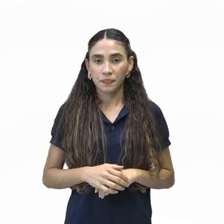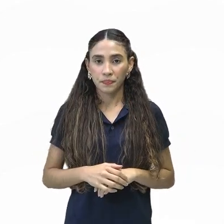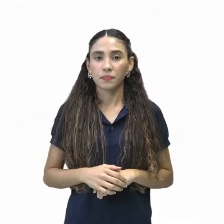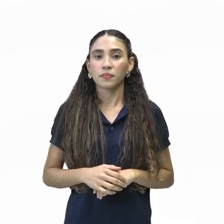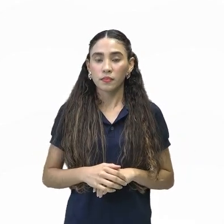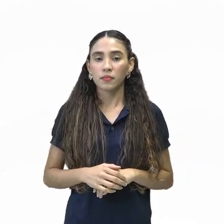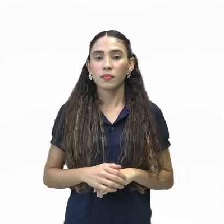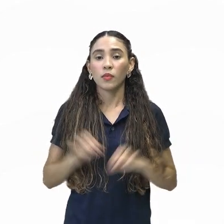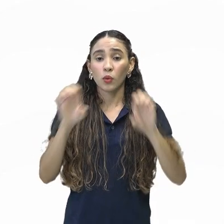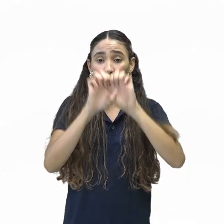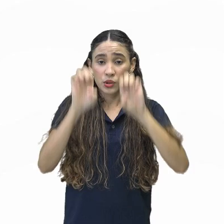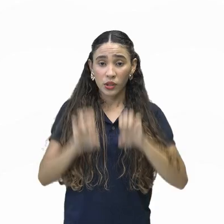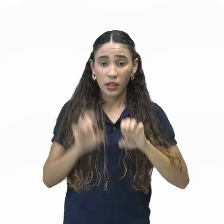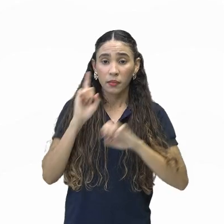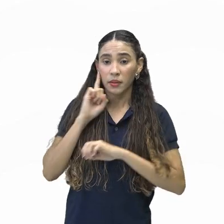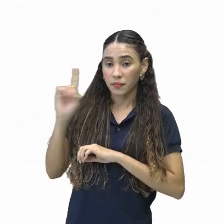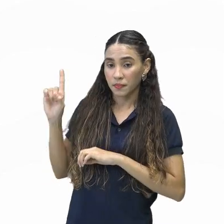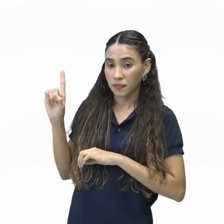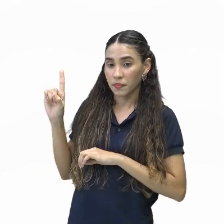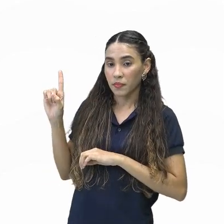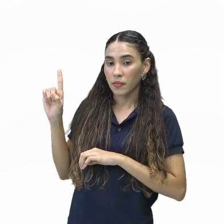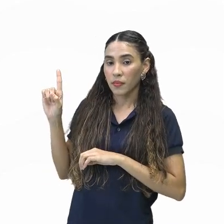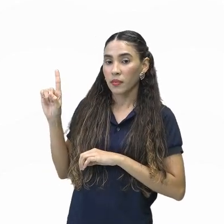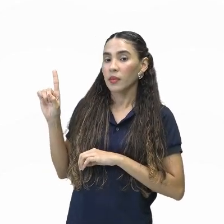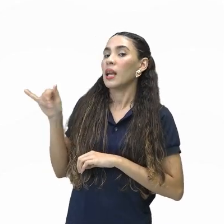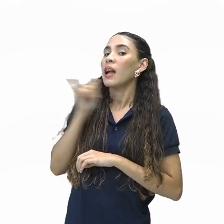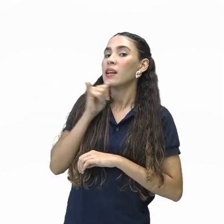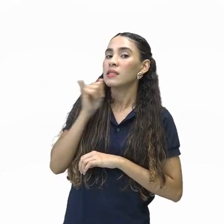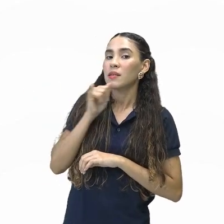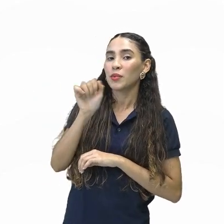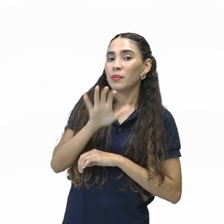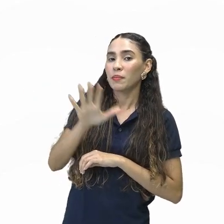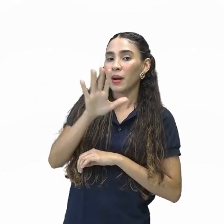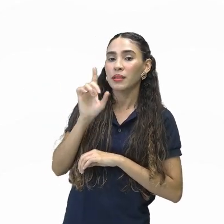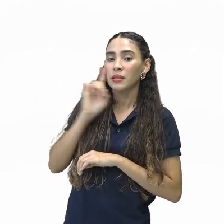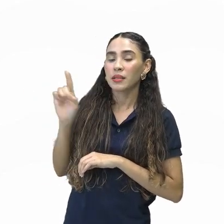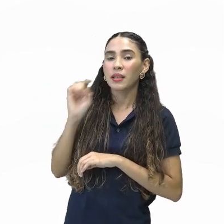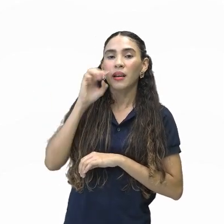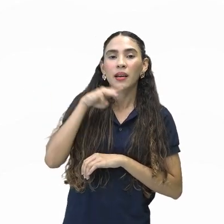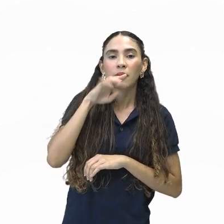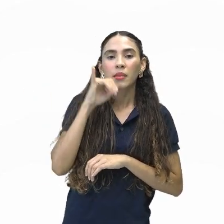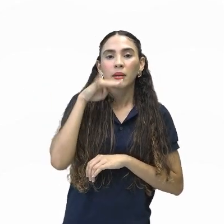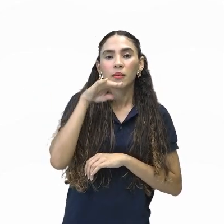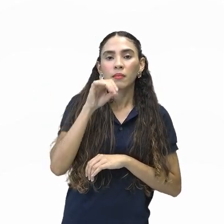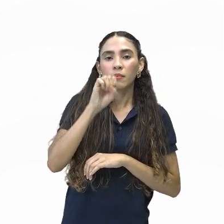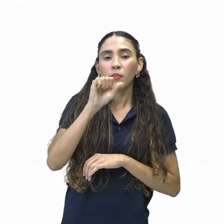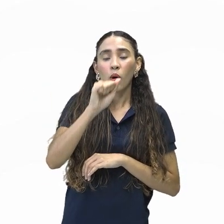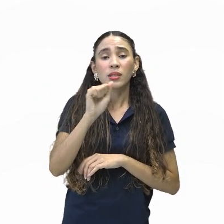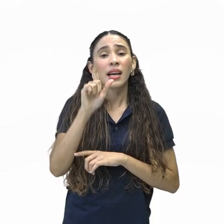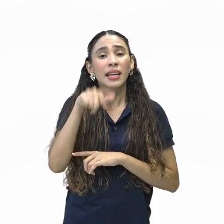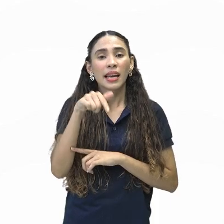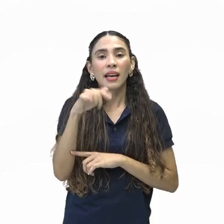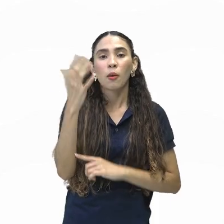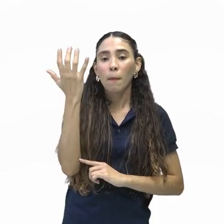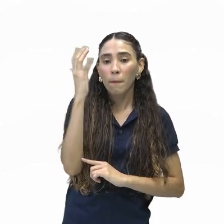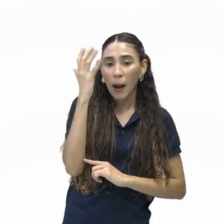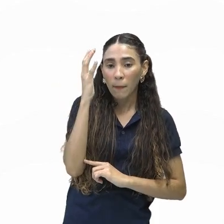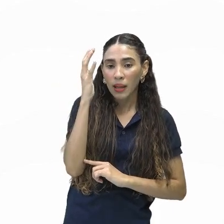o esquema que está sendo apresentado aí, essa imagem, a mimosa pudica, que é uma plantinha, né,